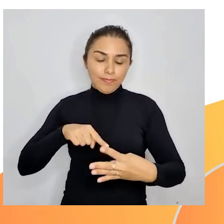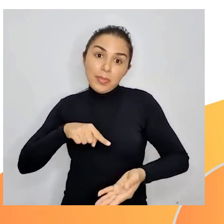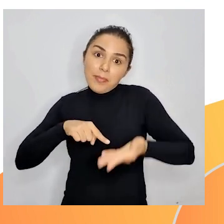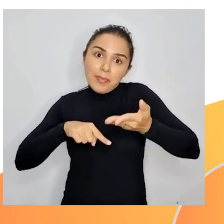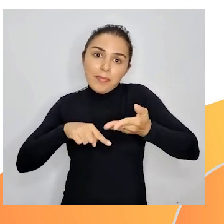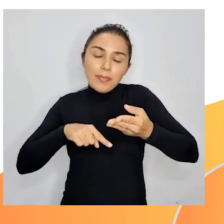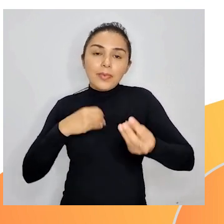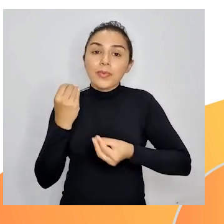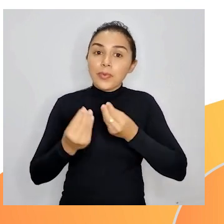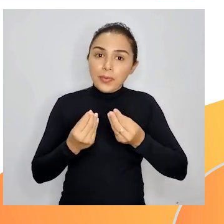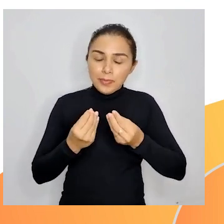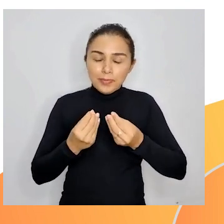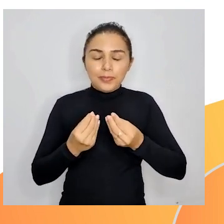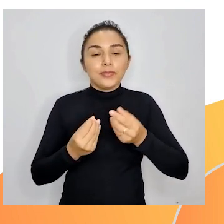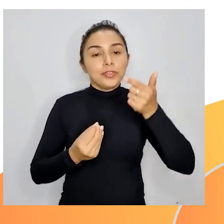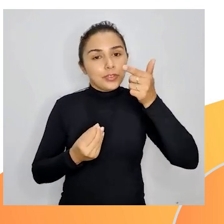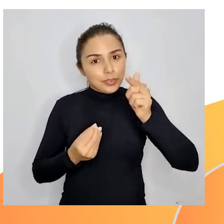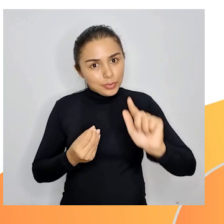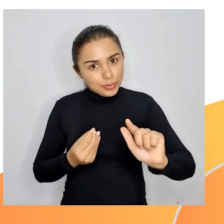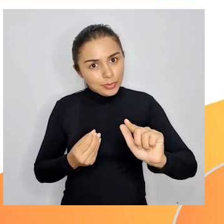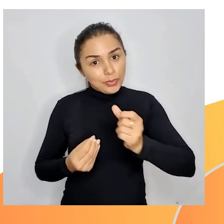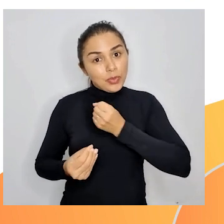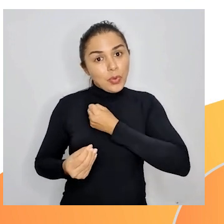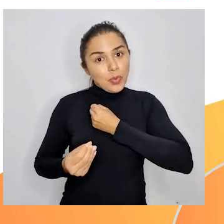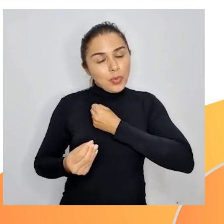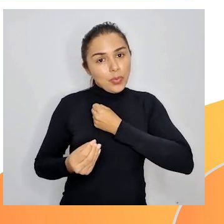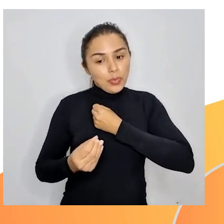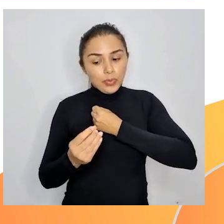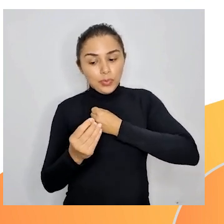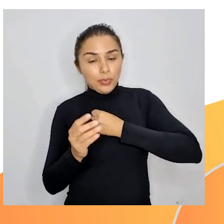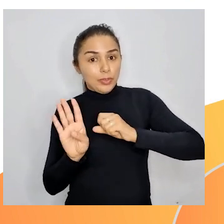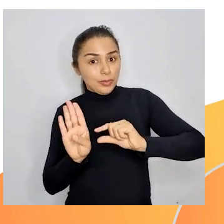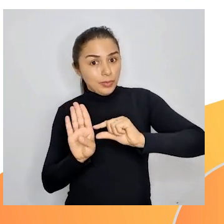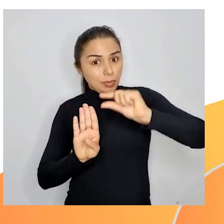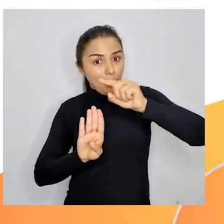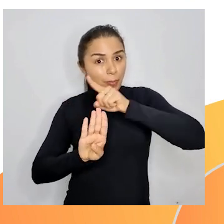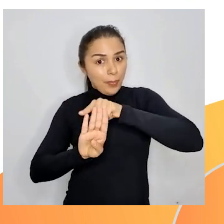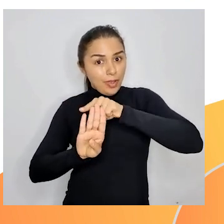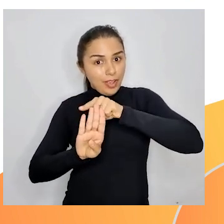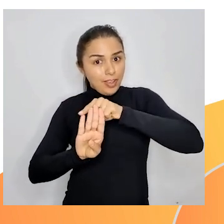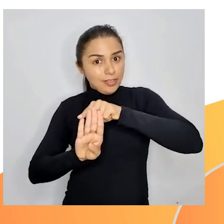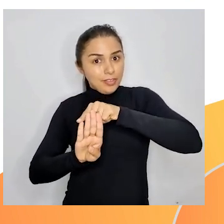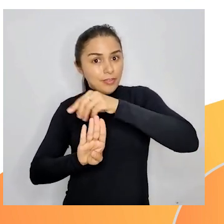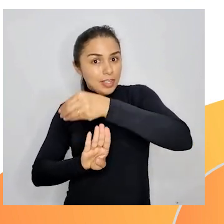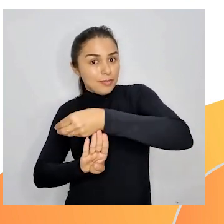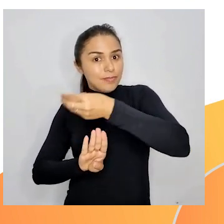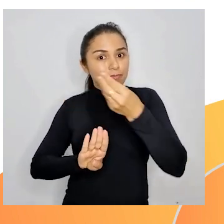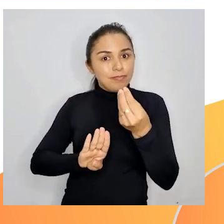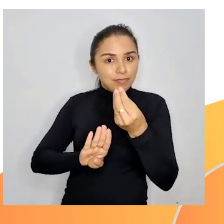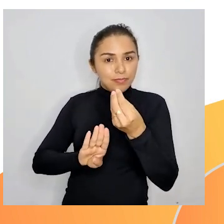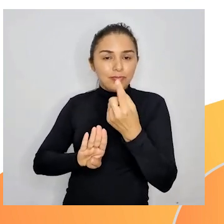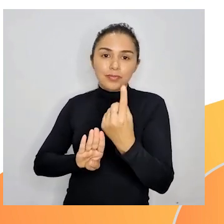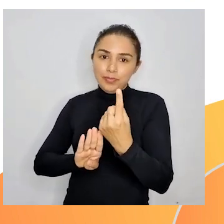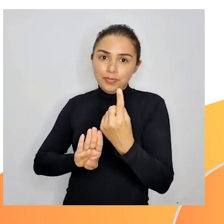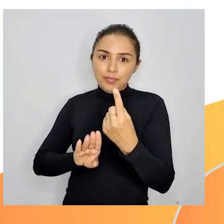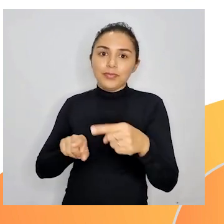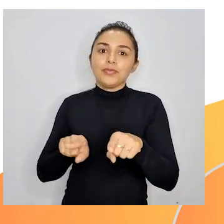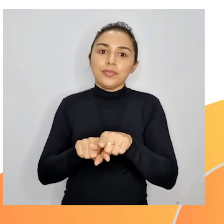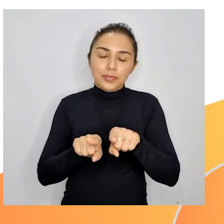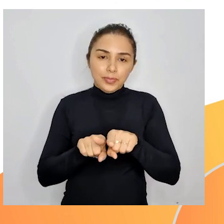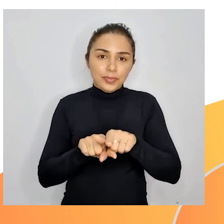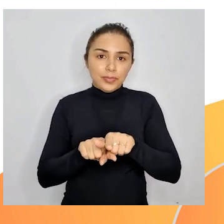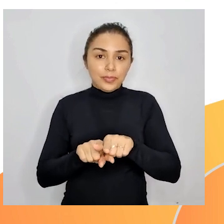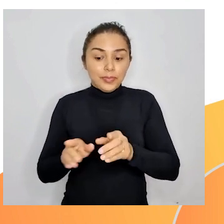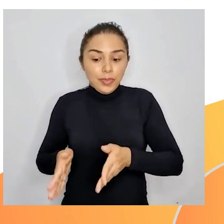possível? Mais uma vez, eu vou trabalhar com a ordem seguinte. Eu vou pegar lá da